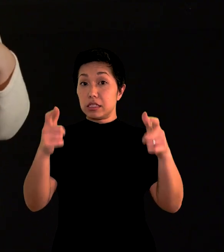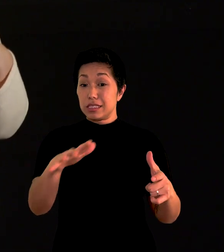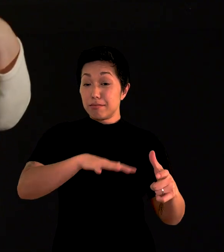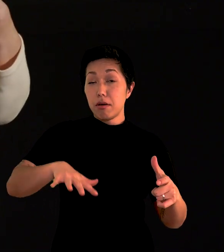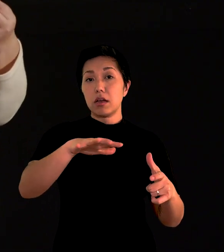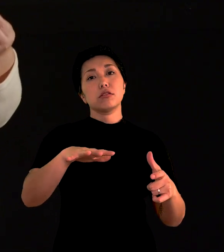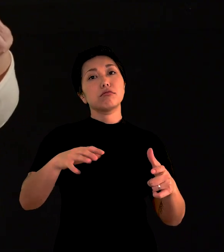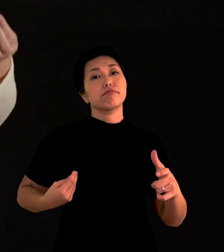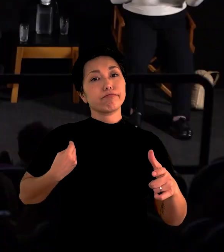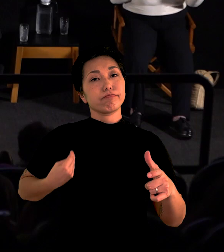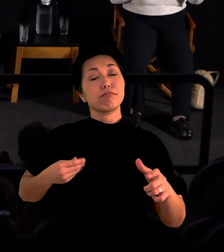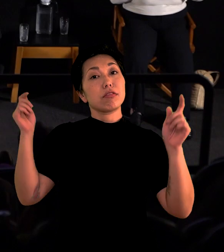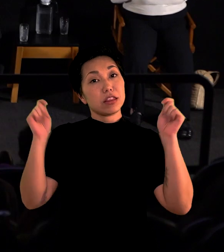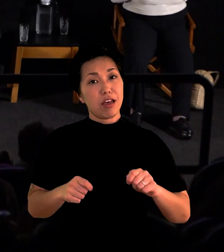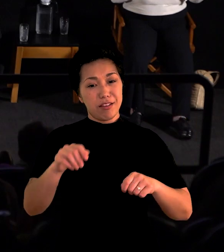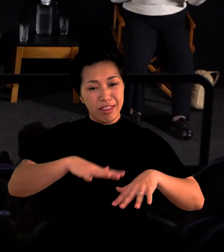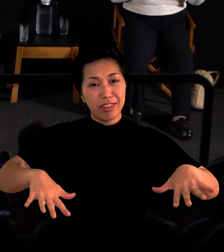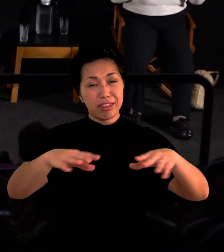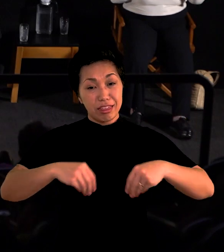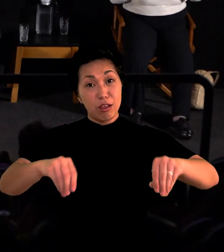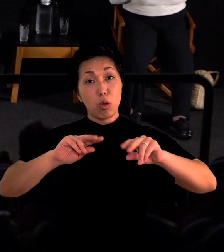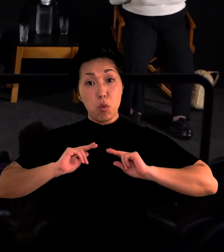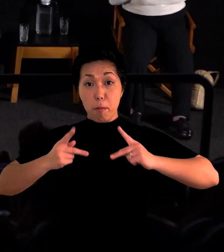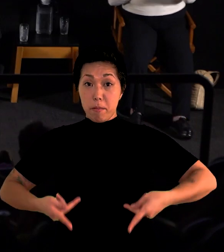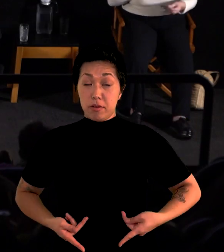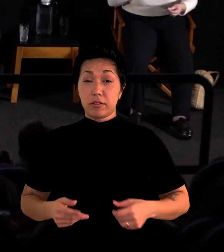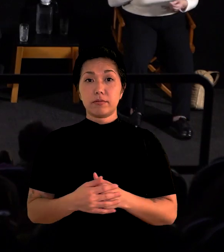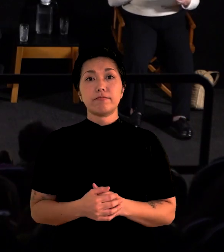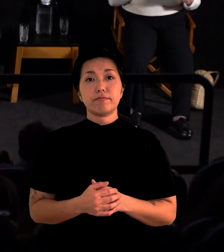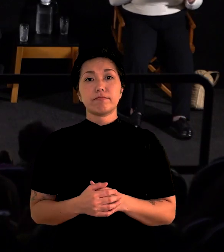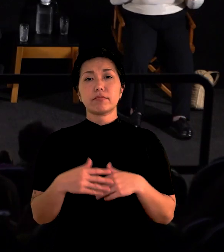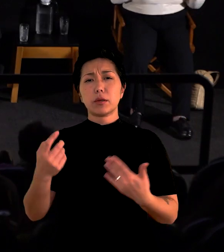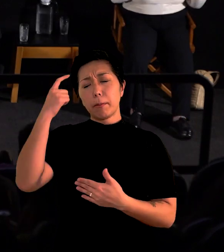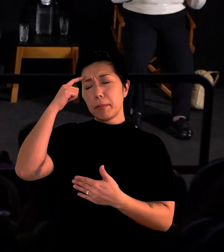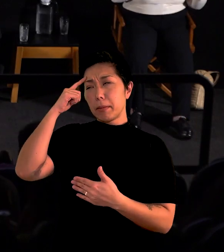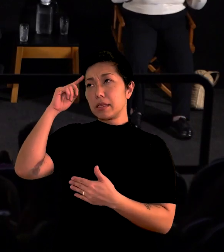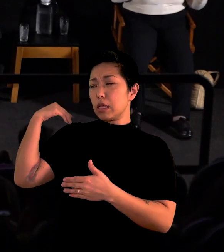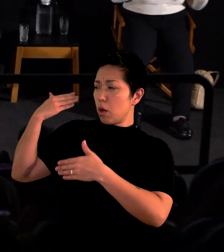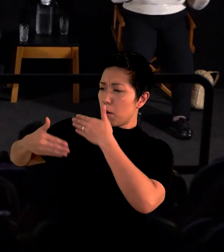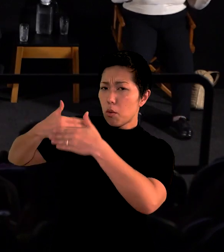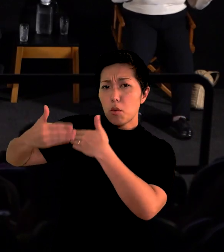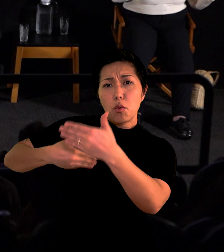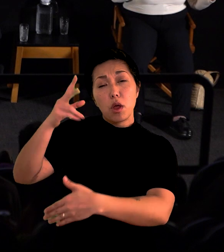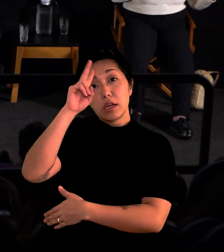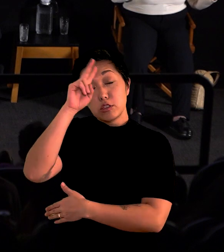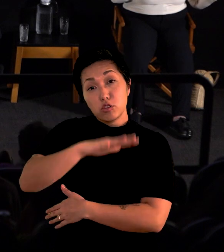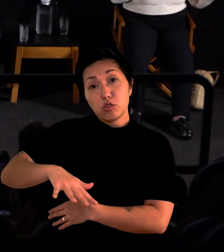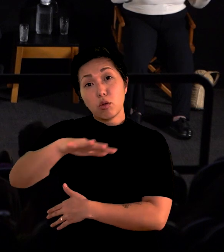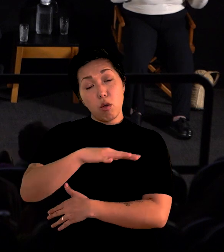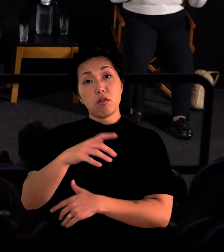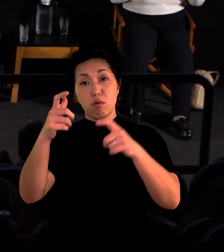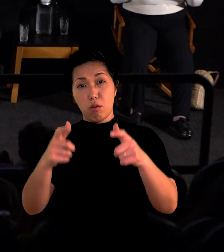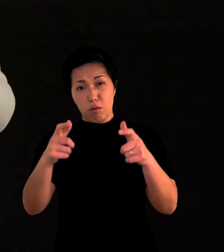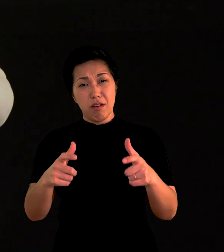também território enquanto espaço habitado, território humano. E aí você pega toda a trajetória do